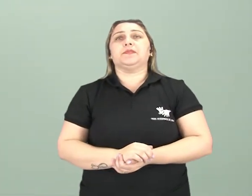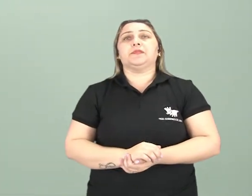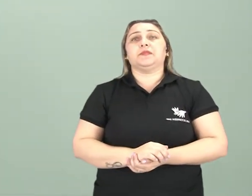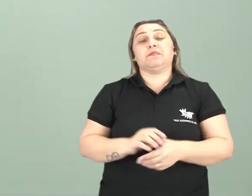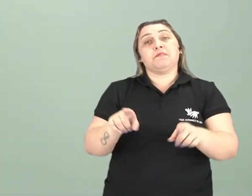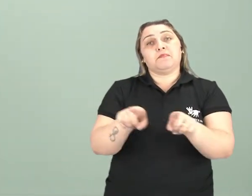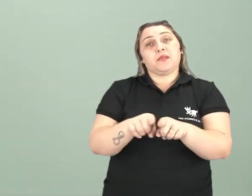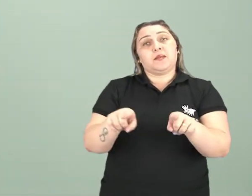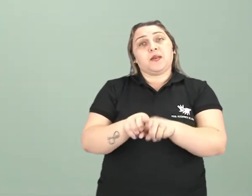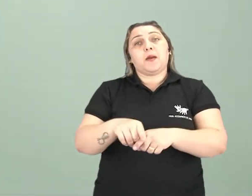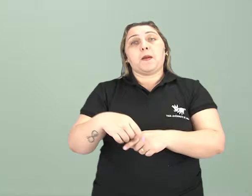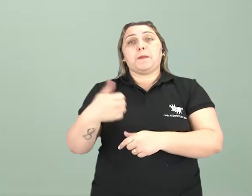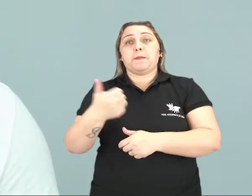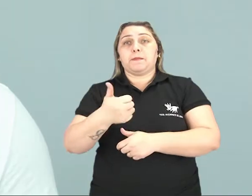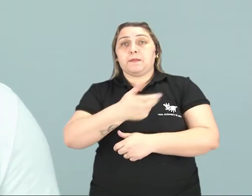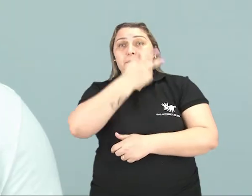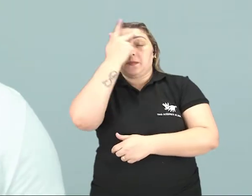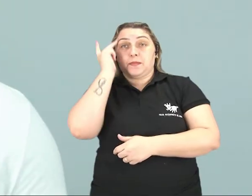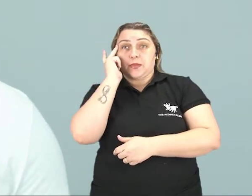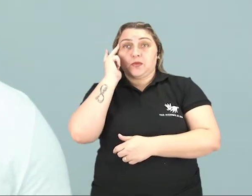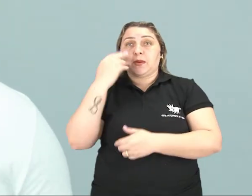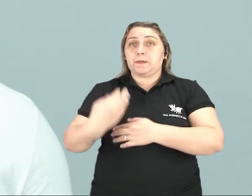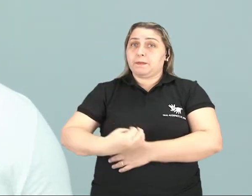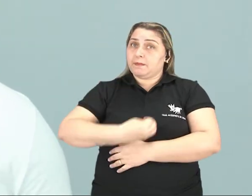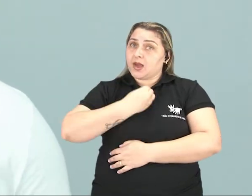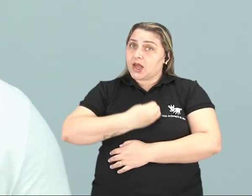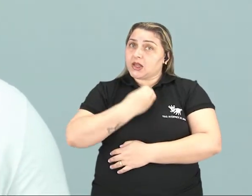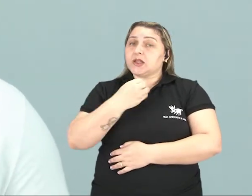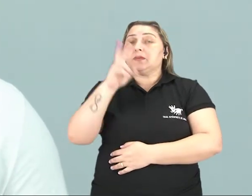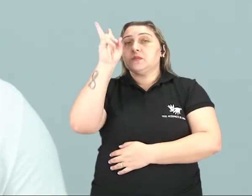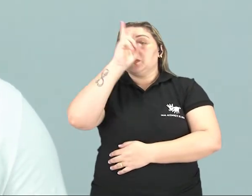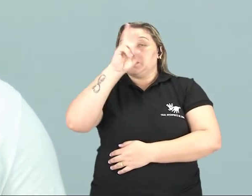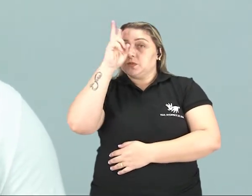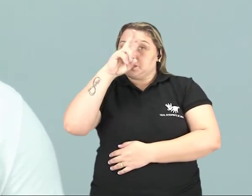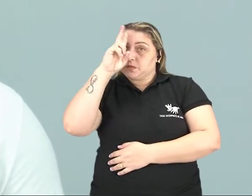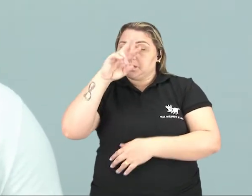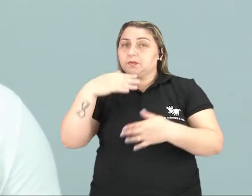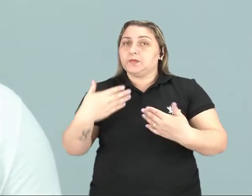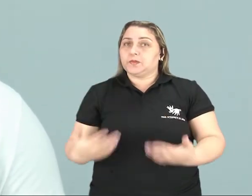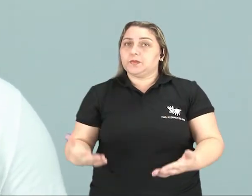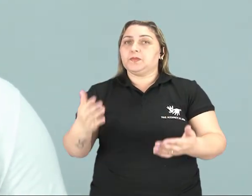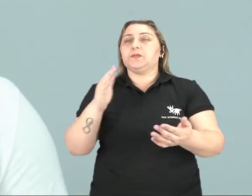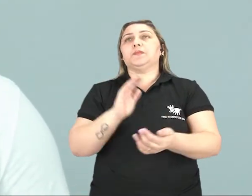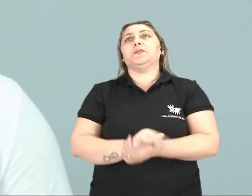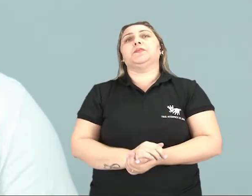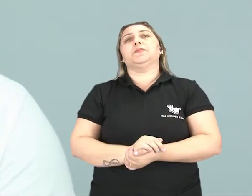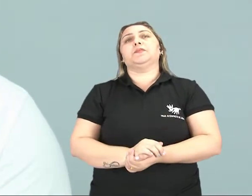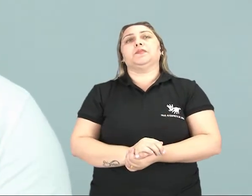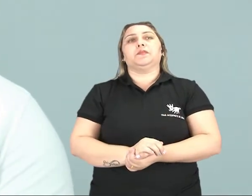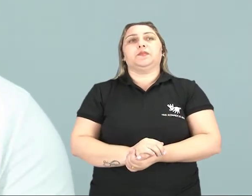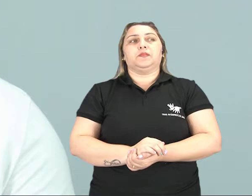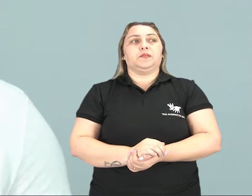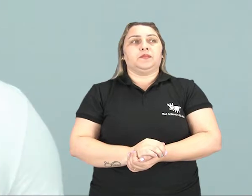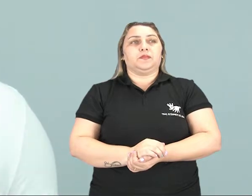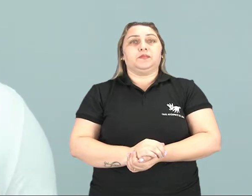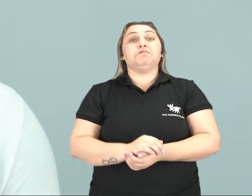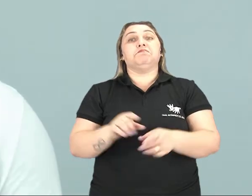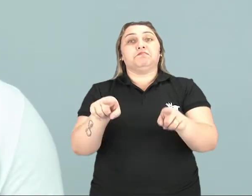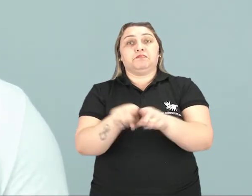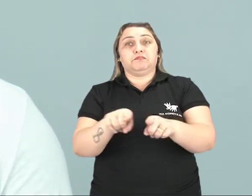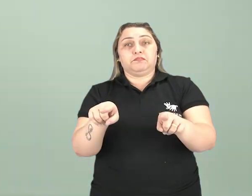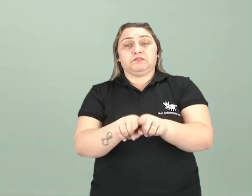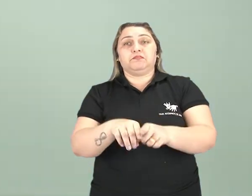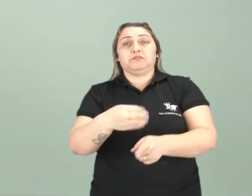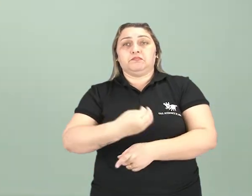daquela trama. Nós temos também o narrador personagem, que ele já vai em primeira pessoa. Ele, além de ser um personagem,